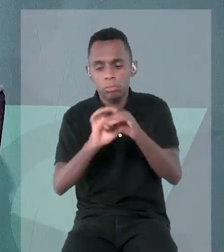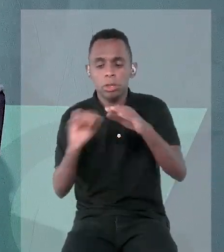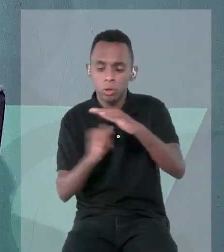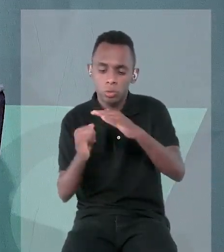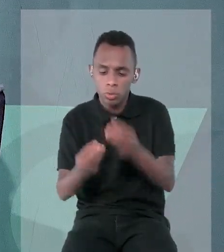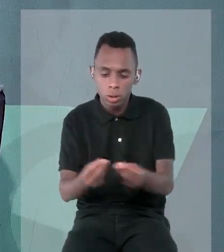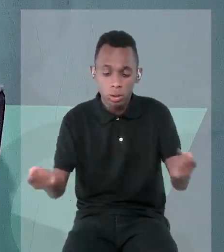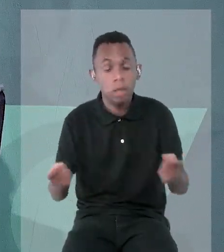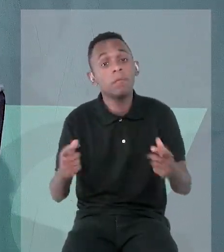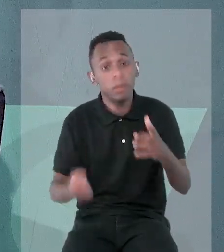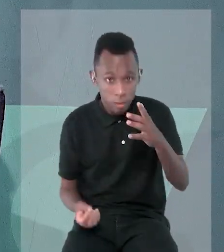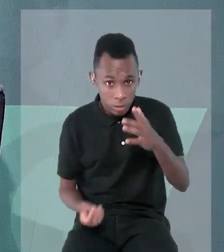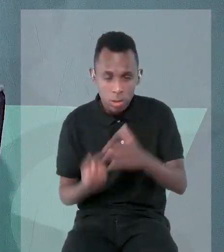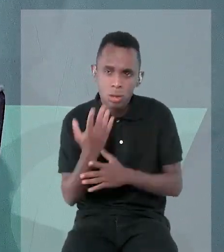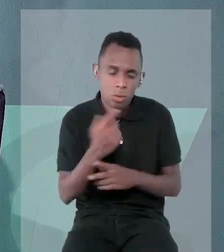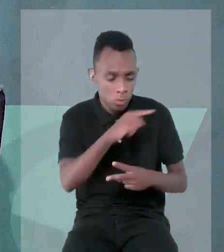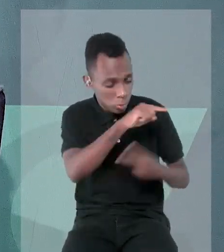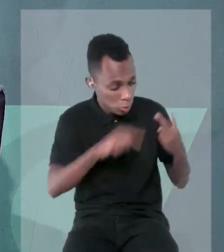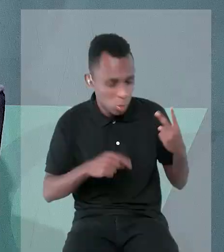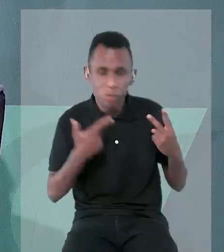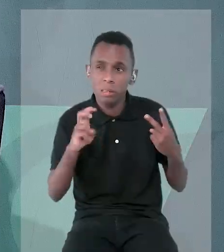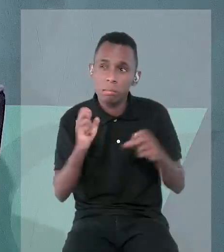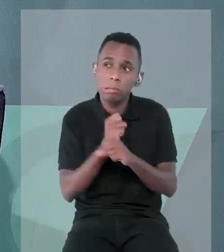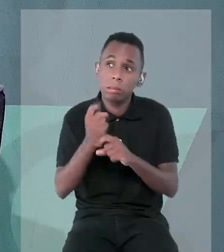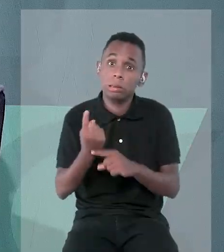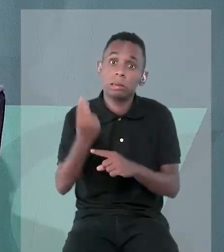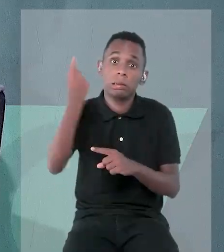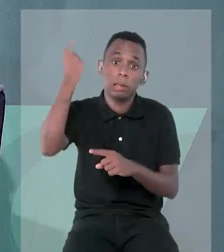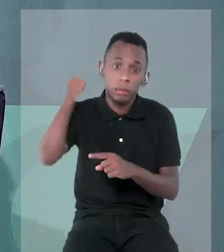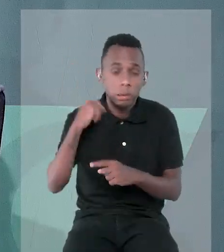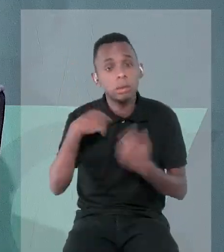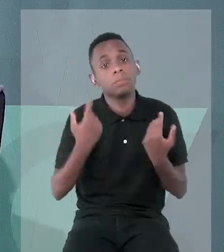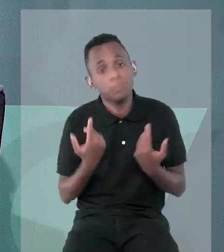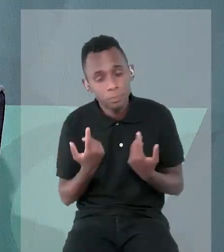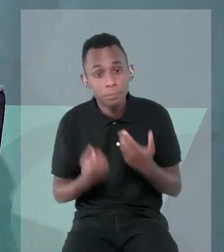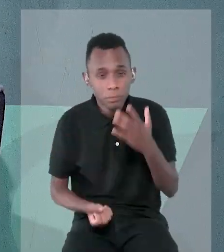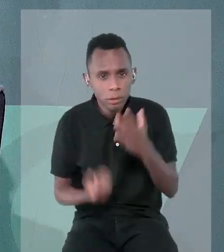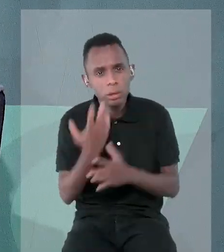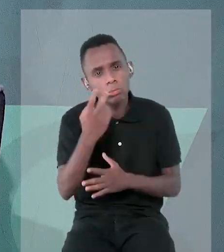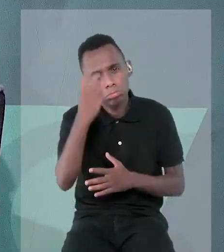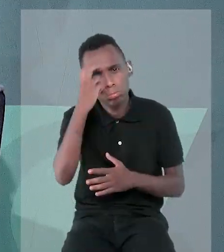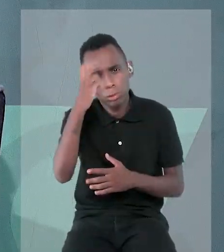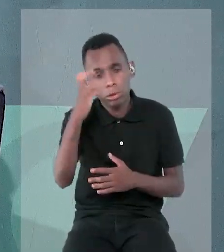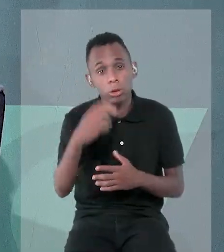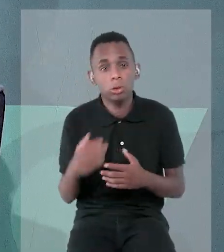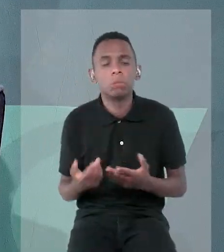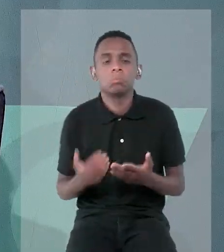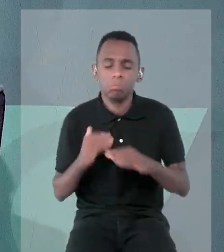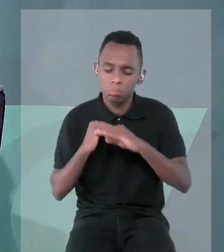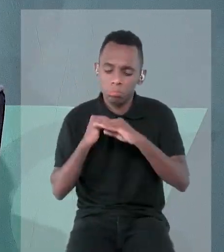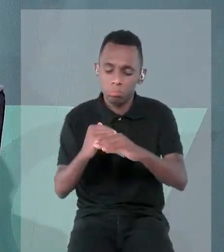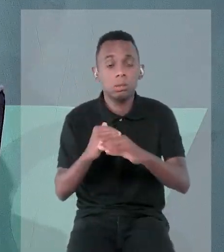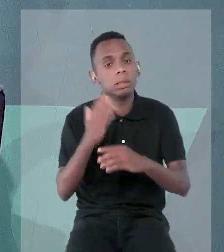foi constituída, né, por Sebastião e Lélia 25 anos atrás, e construída de uma forma muito inteligente, holística. O